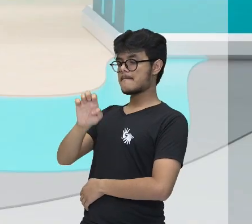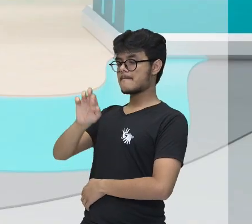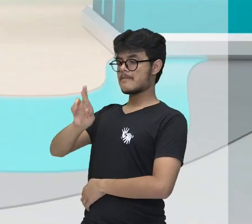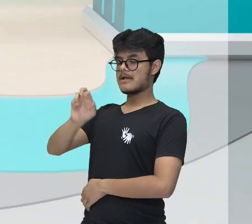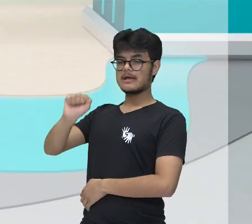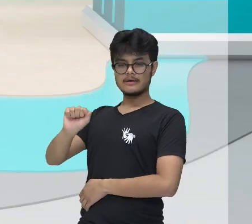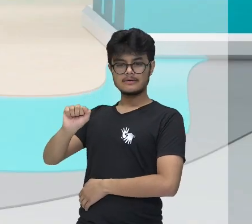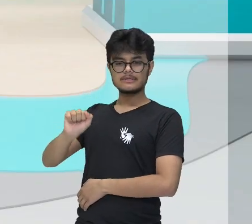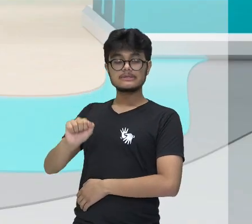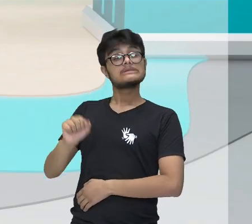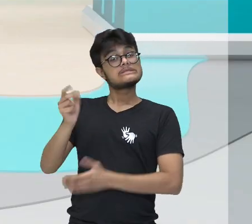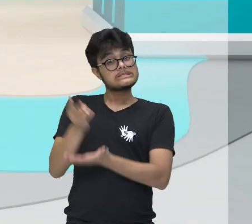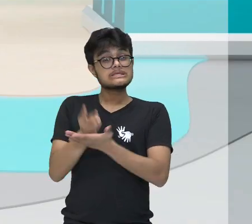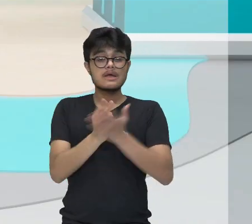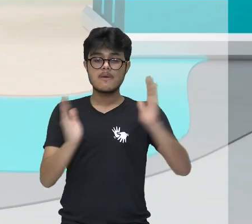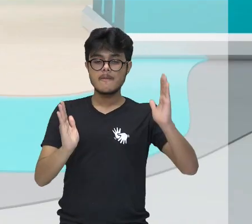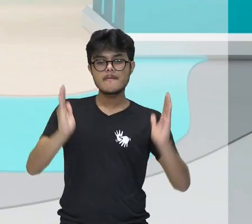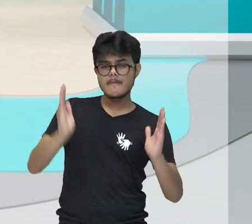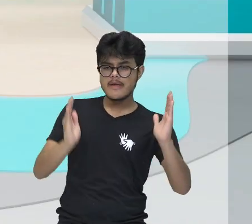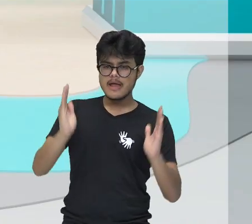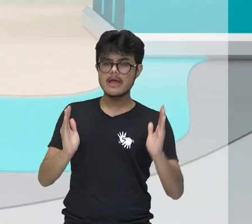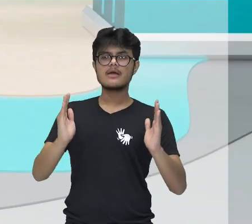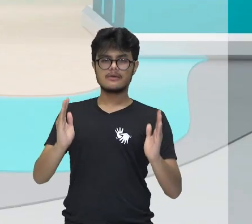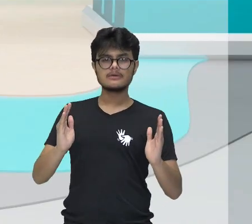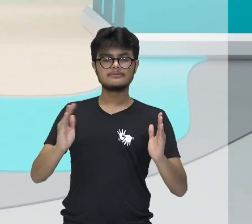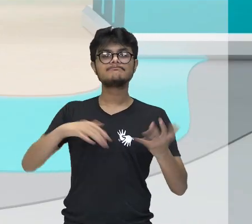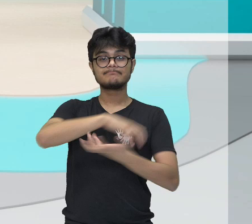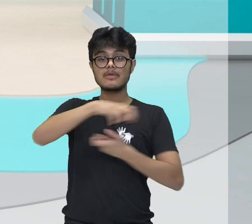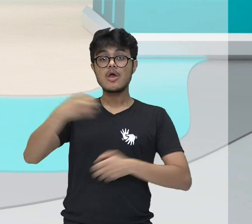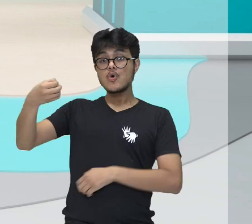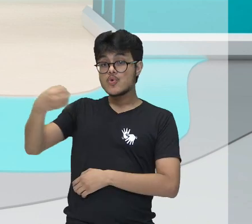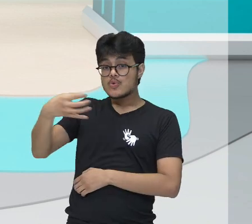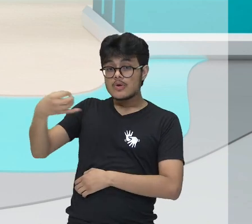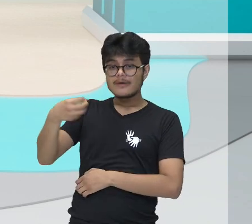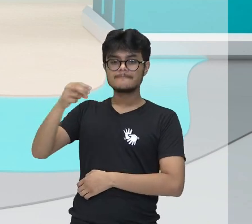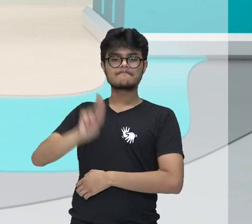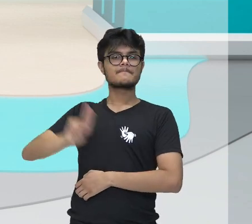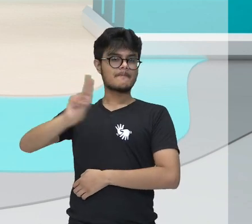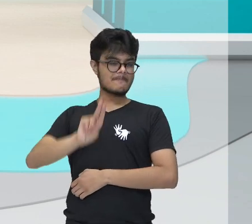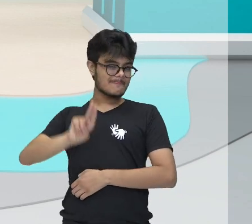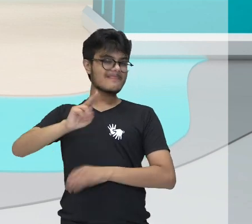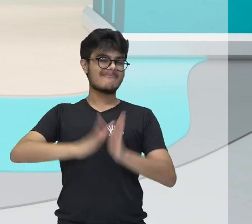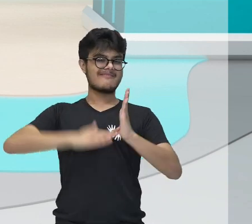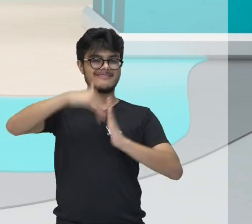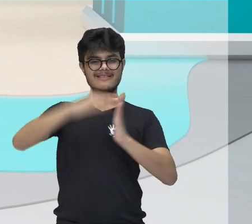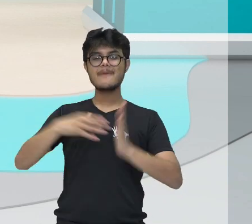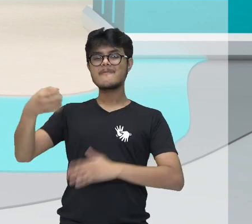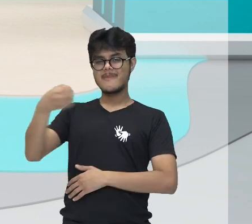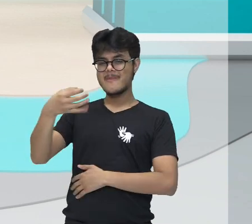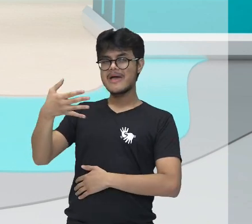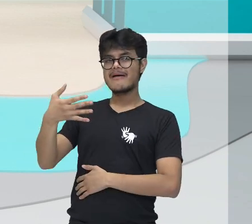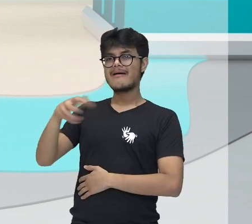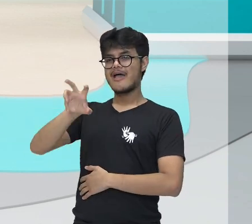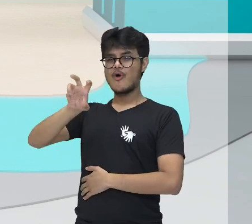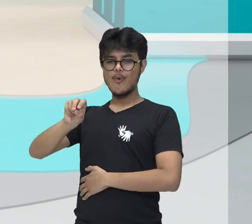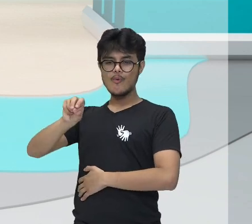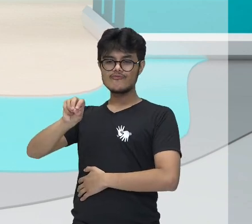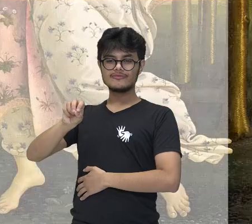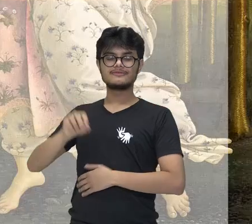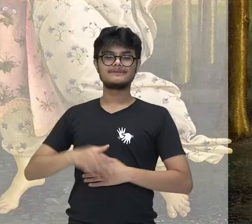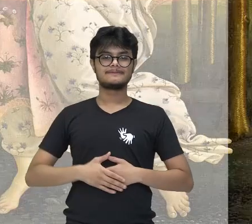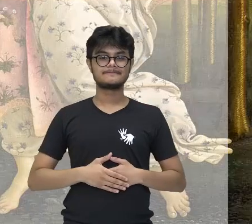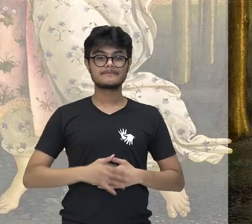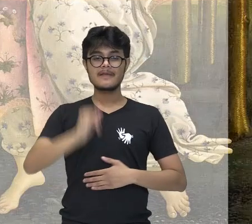artistas renascentistas utilizavam essa tinta de têmpera. A gente vai mostrar uma pintura